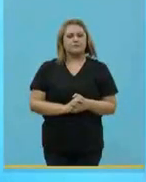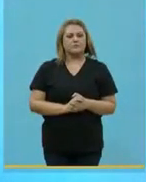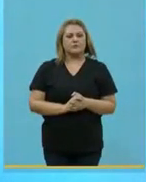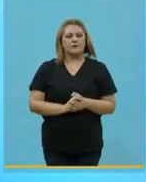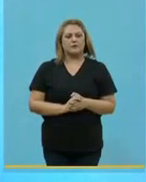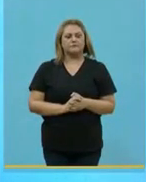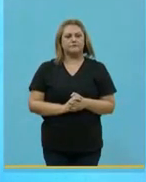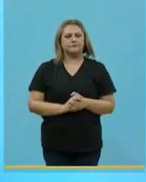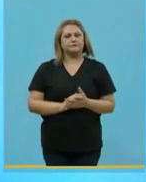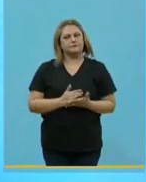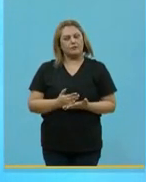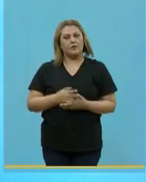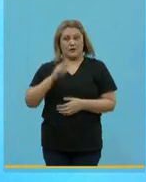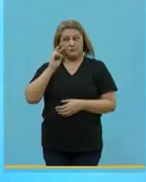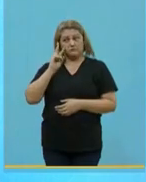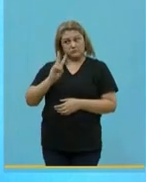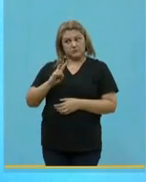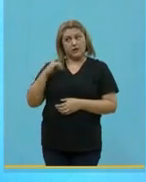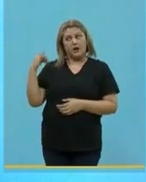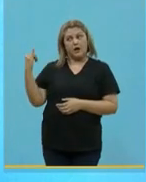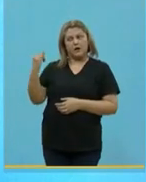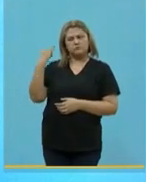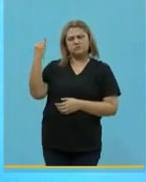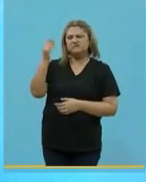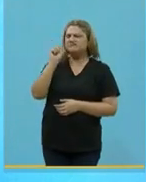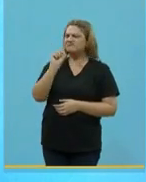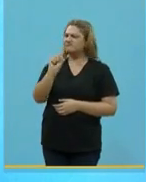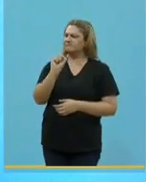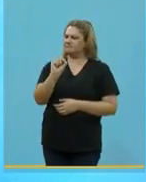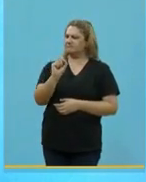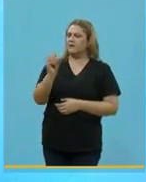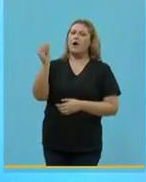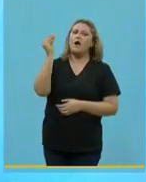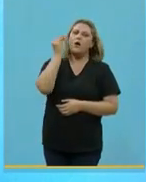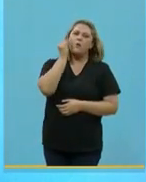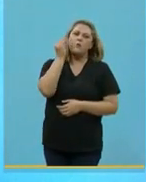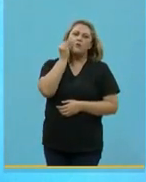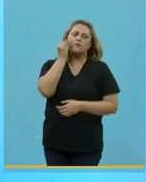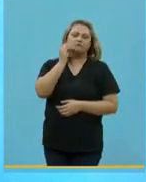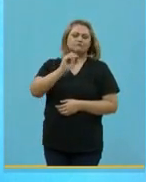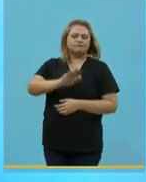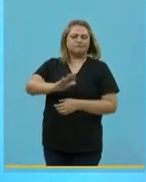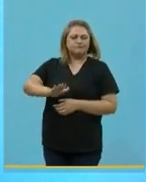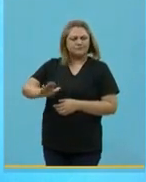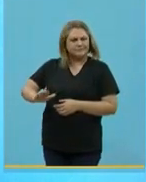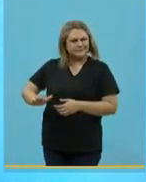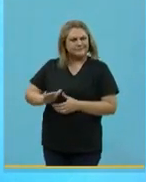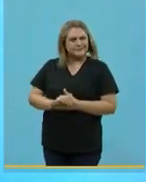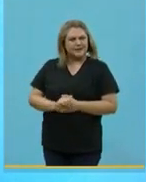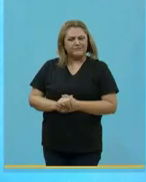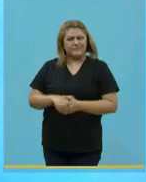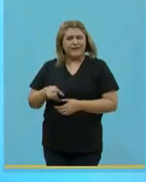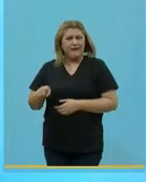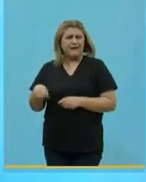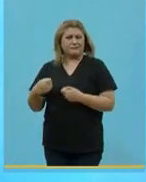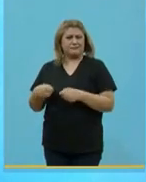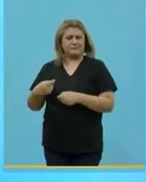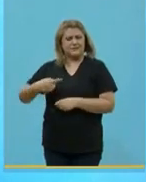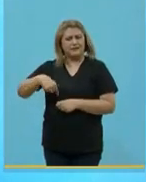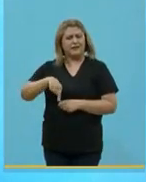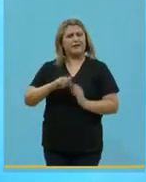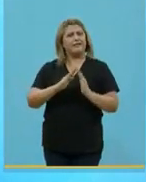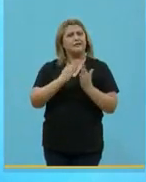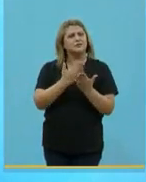olha é fundamental da oportunidade para as crianças as crianças são está na escola e não